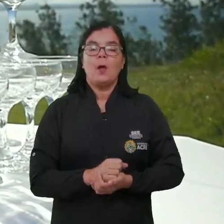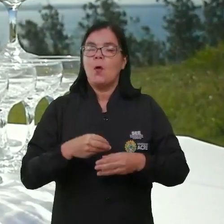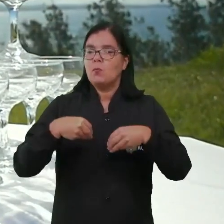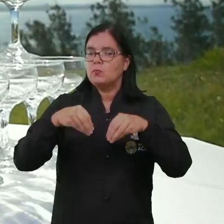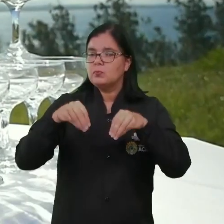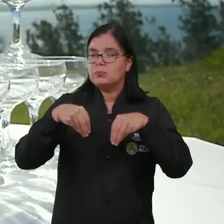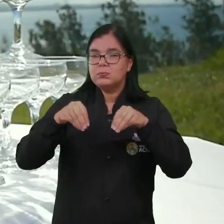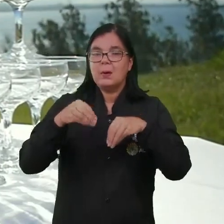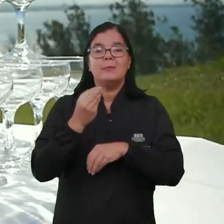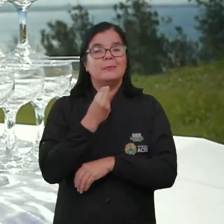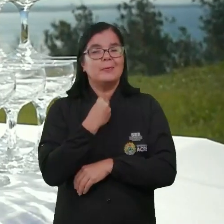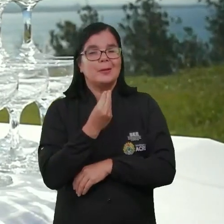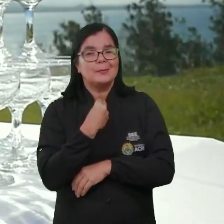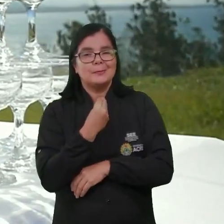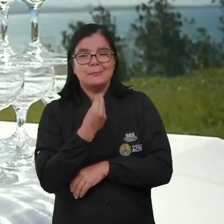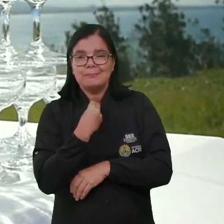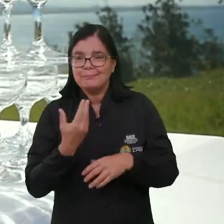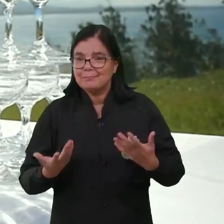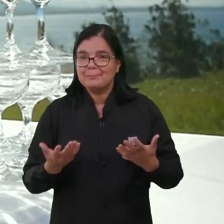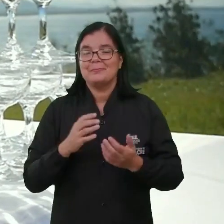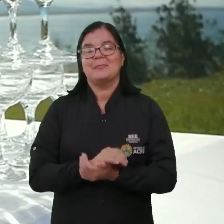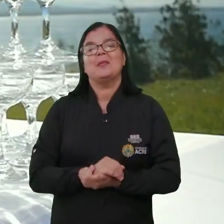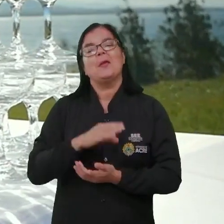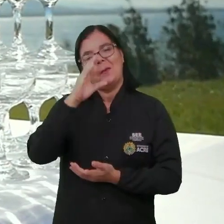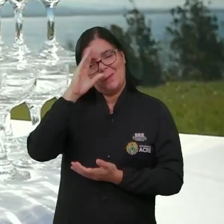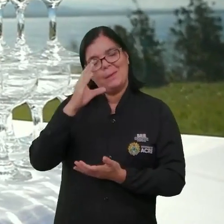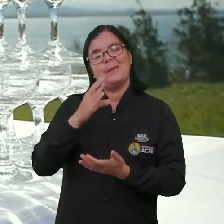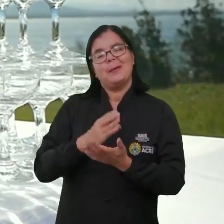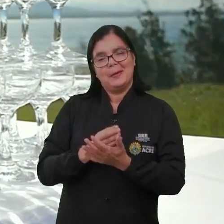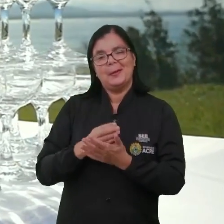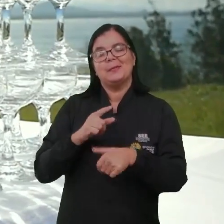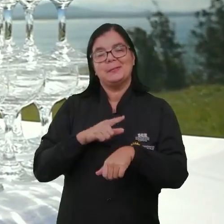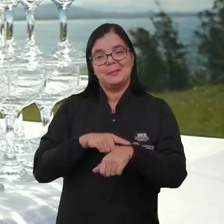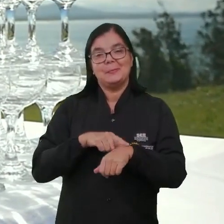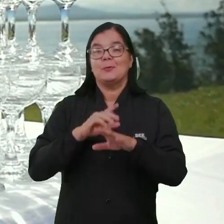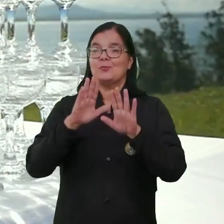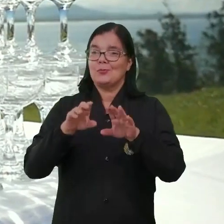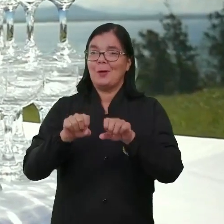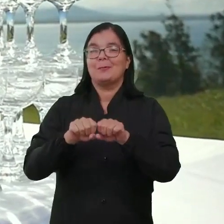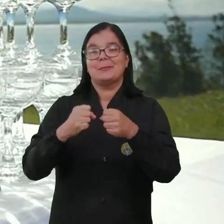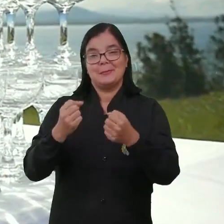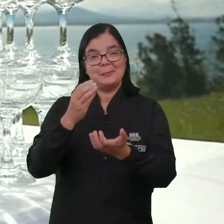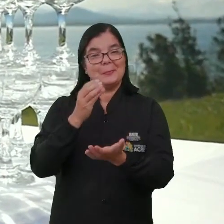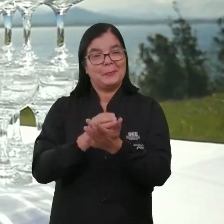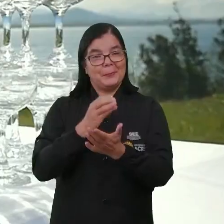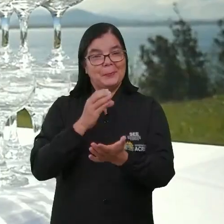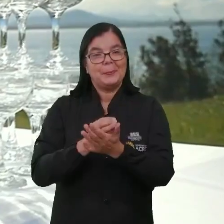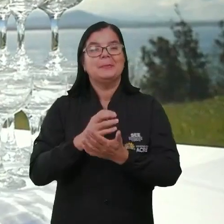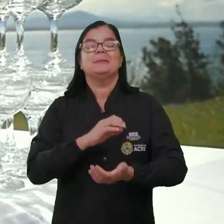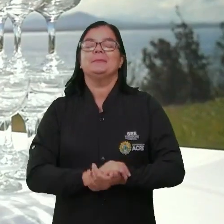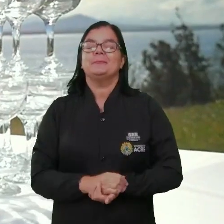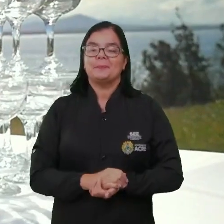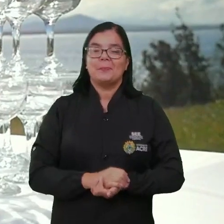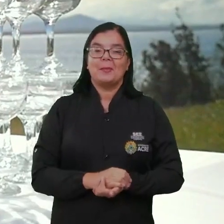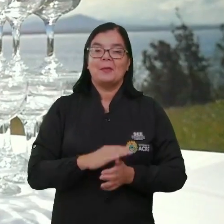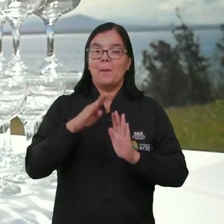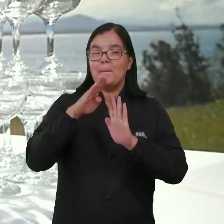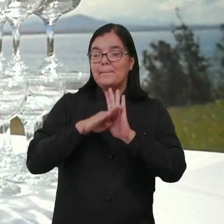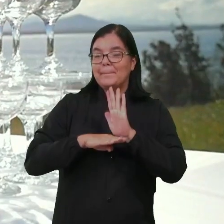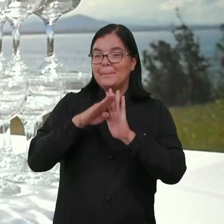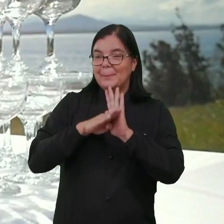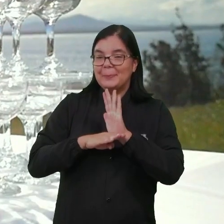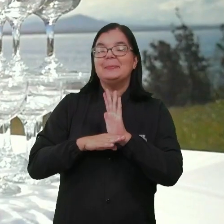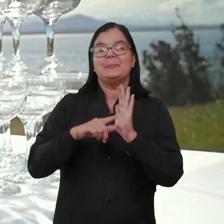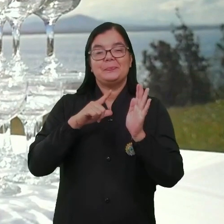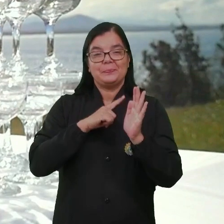são frágeis, né? Eu creio que todo mundo aí em algum momento da vida já quebrou um copo de vidro, um prato de vidro, né? Então